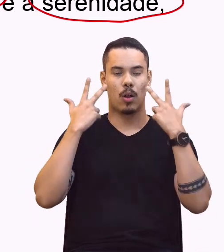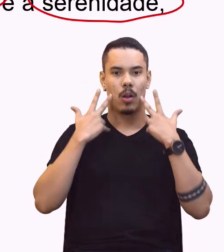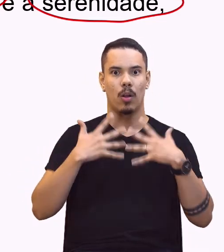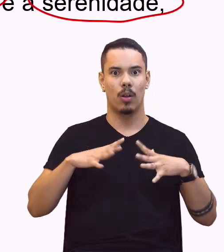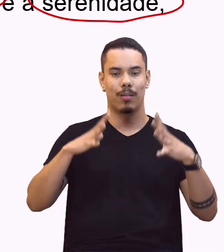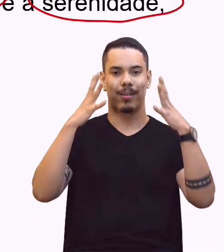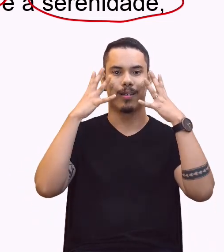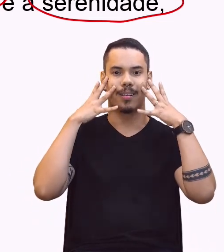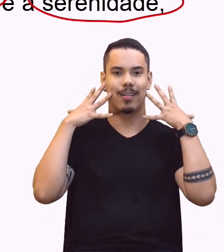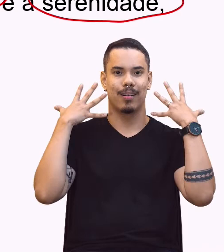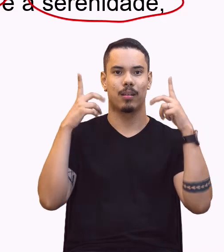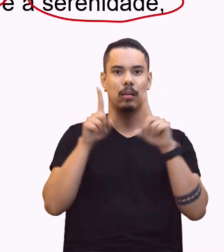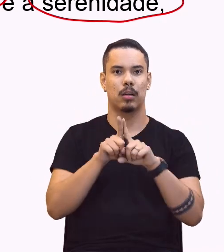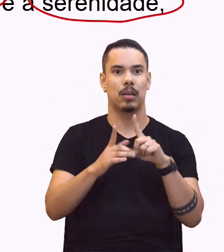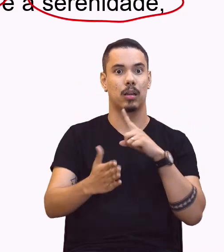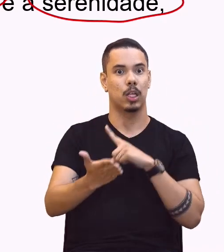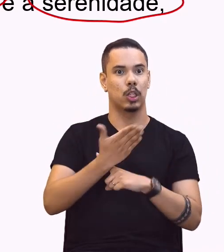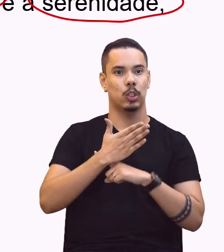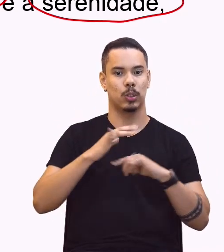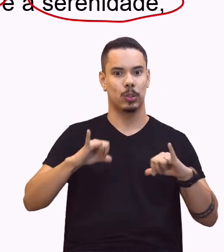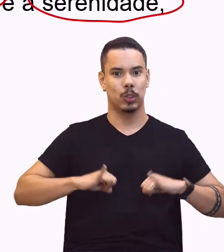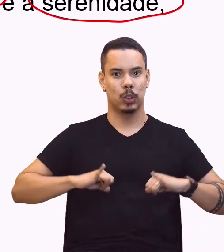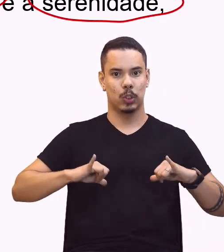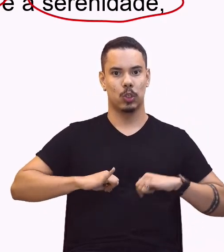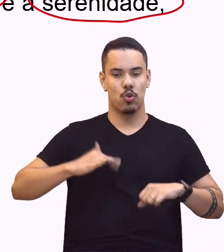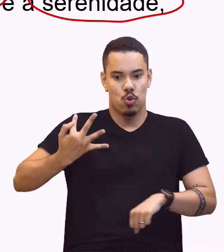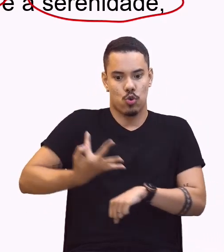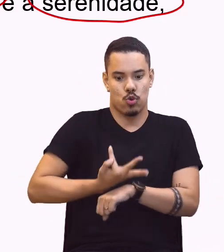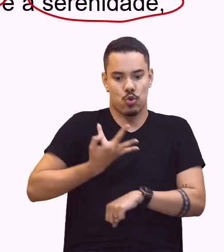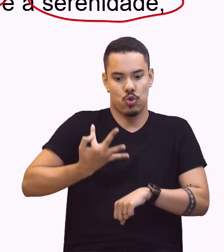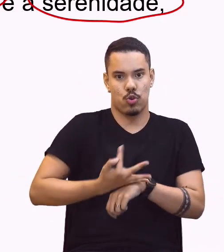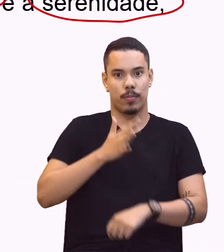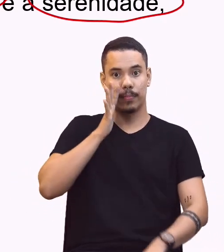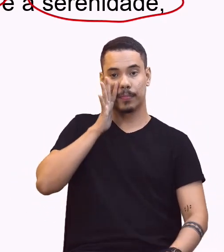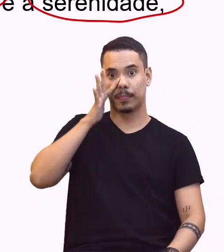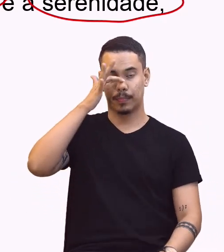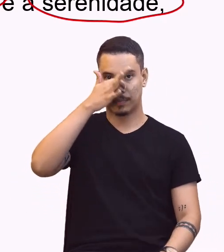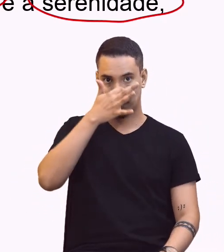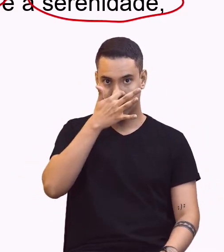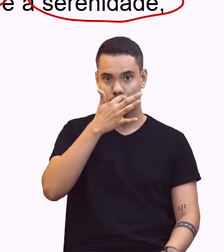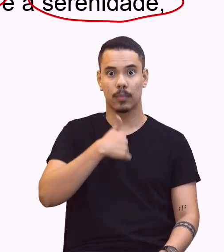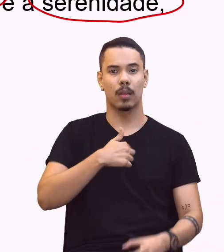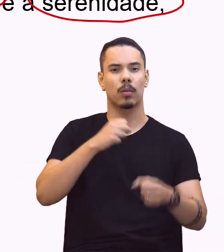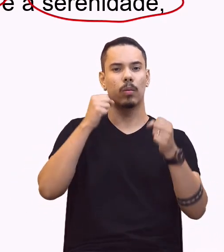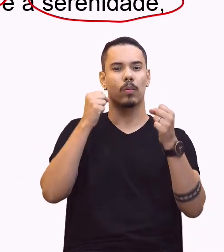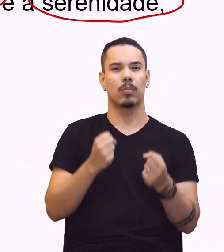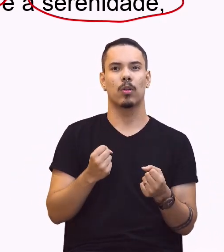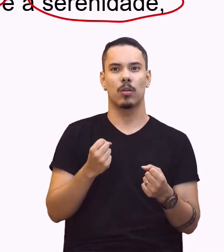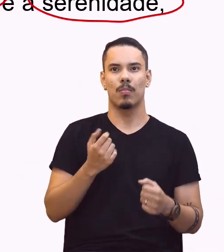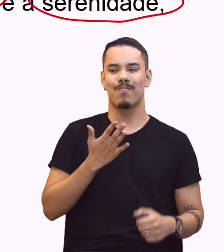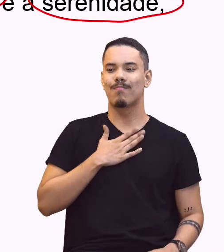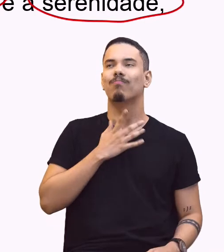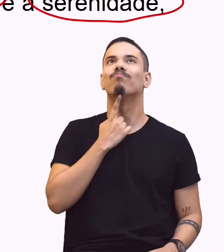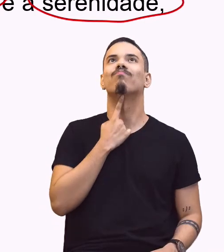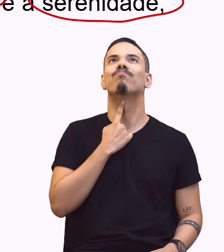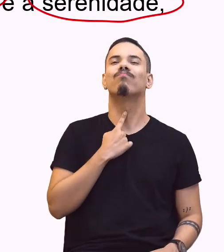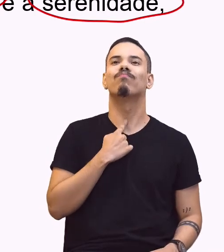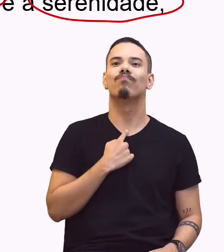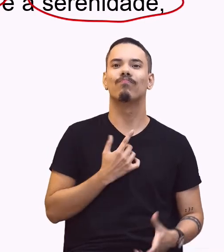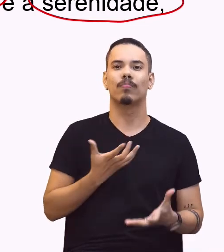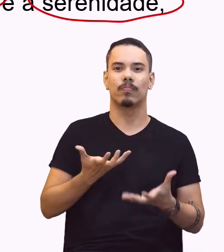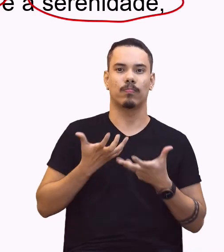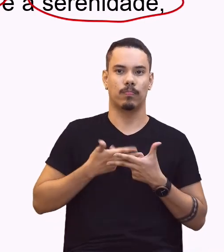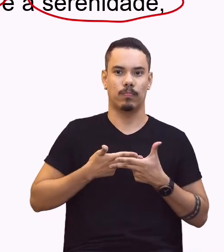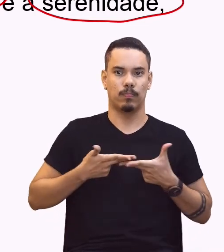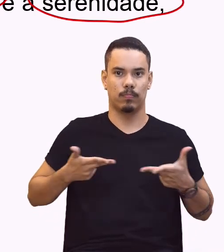também ajuda a suportar a dor, porque eu posso transferir o meu desejo de querer algo